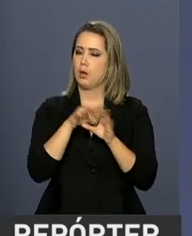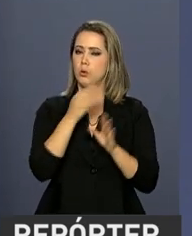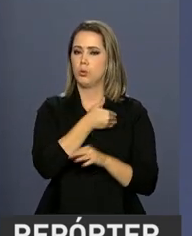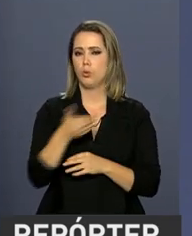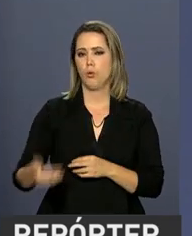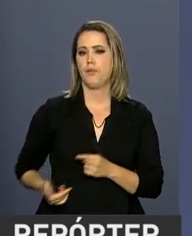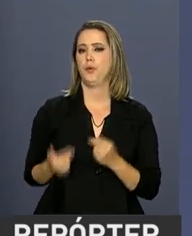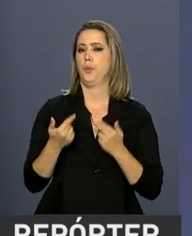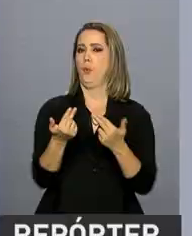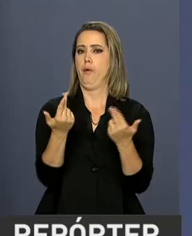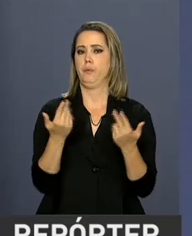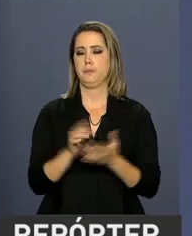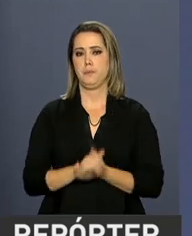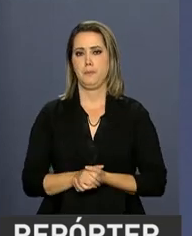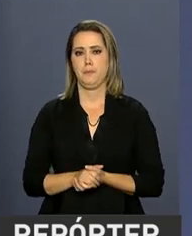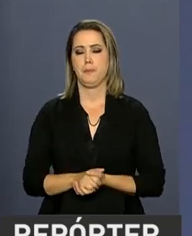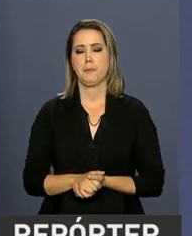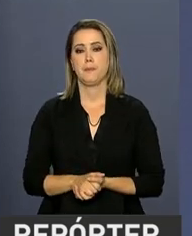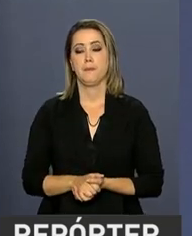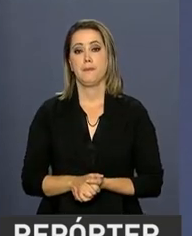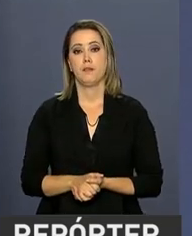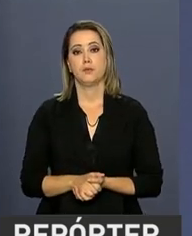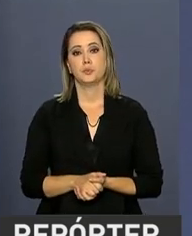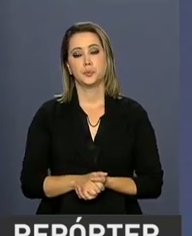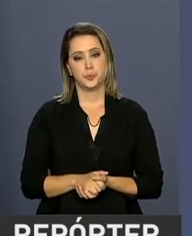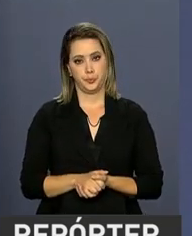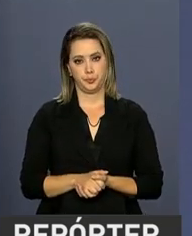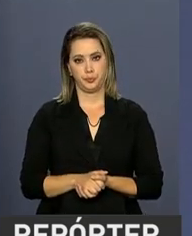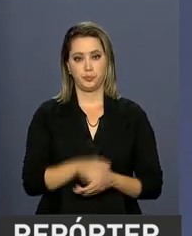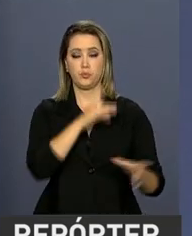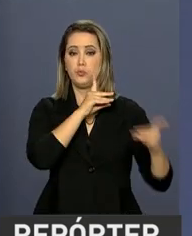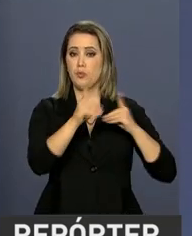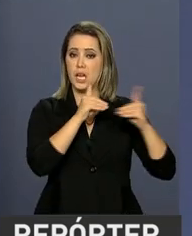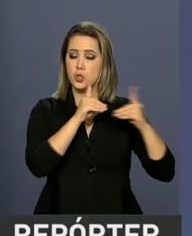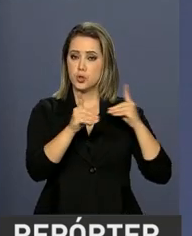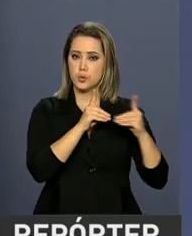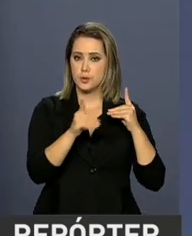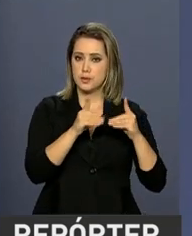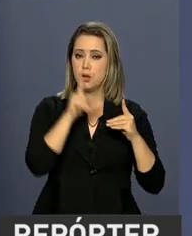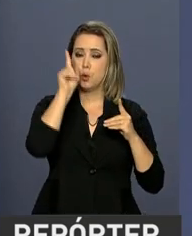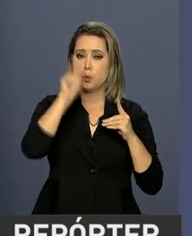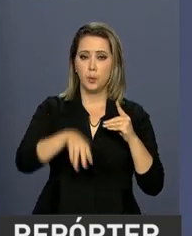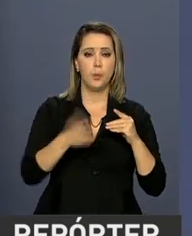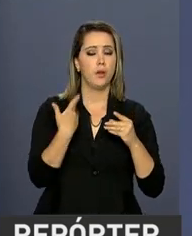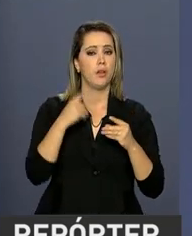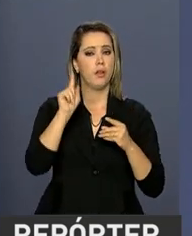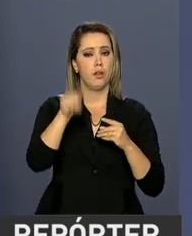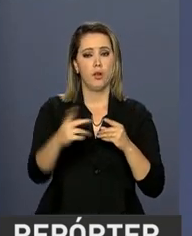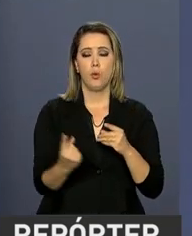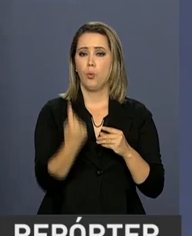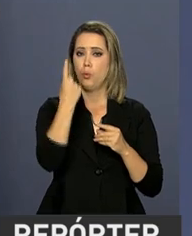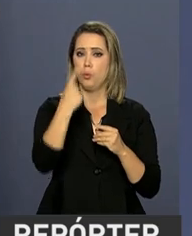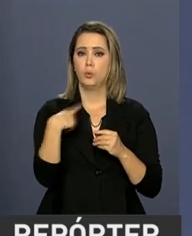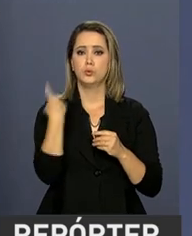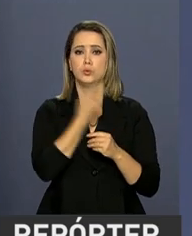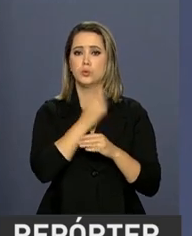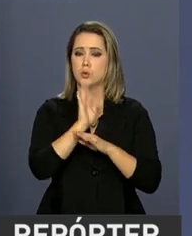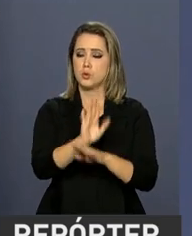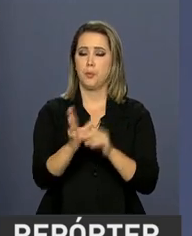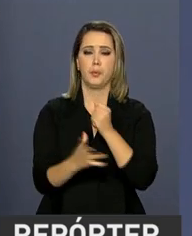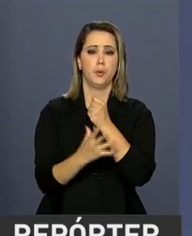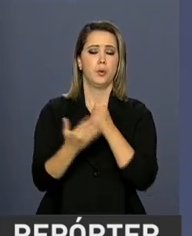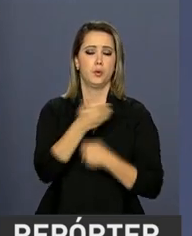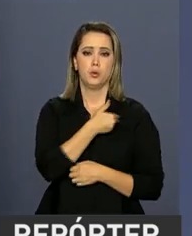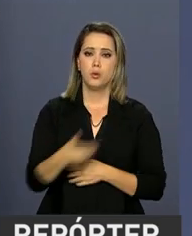do governo brasileiro. O diálogo, senhora primeira-ministra, tem sido um dos suportes do nosso governo. Não é sem